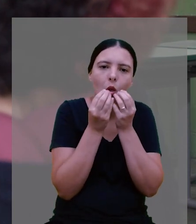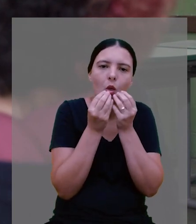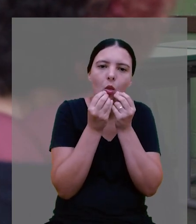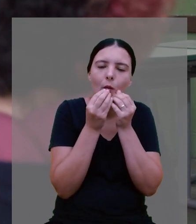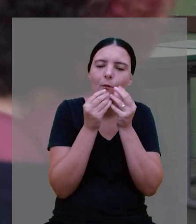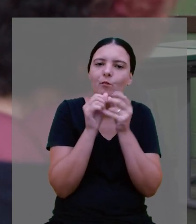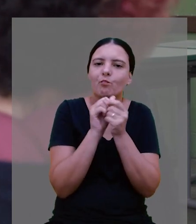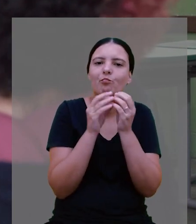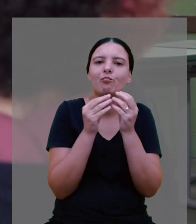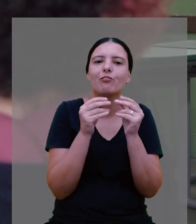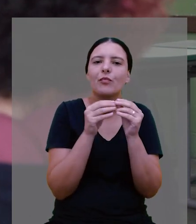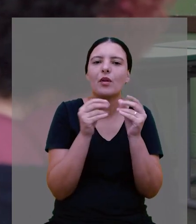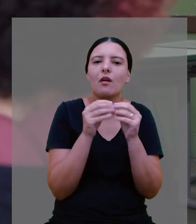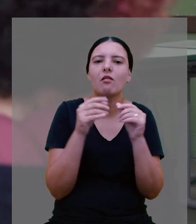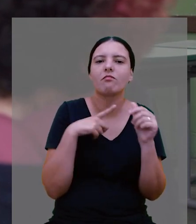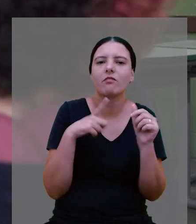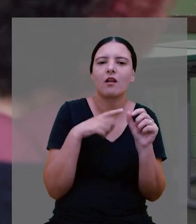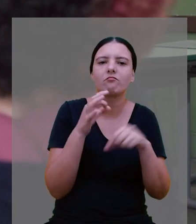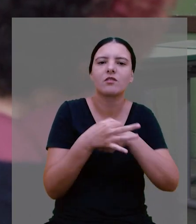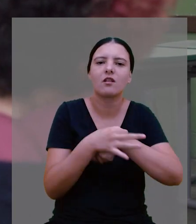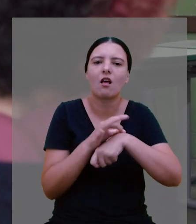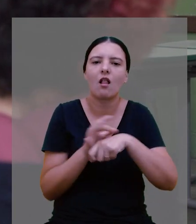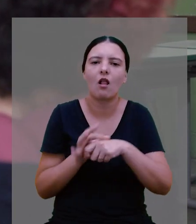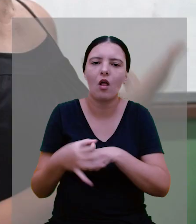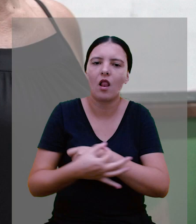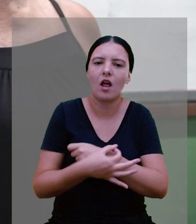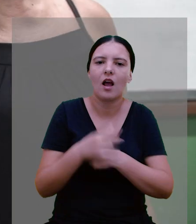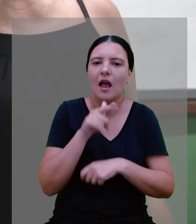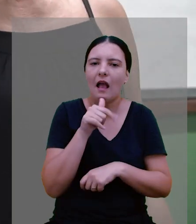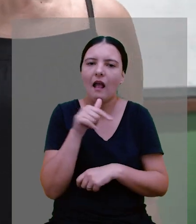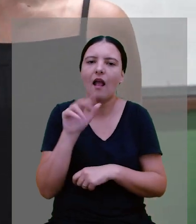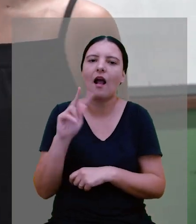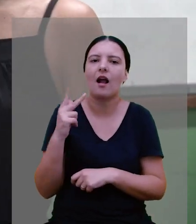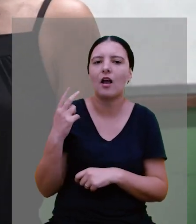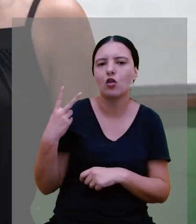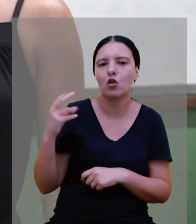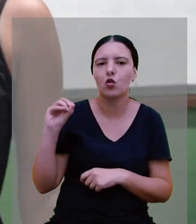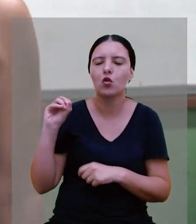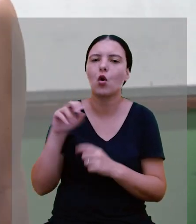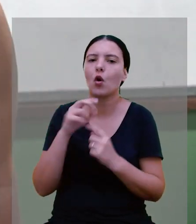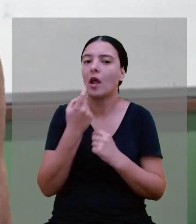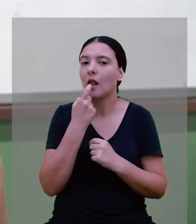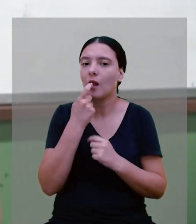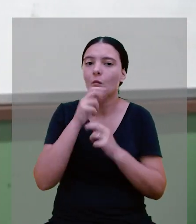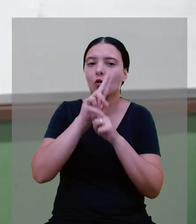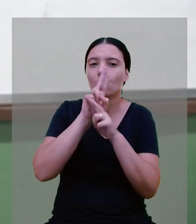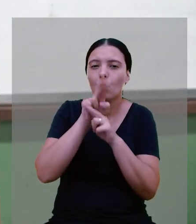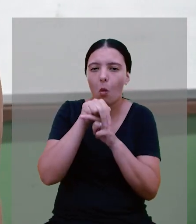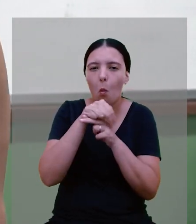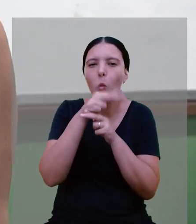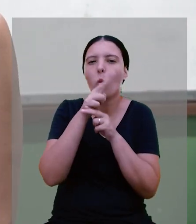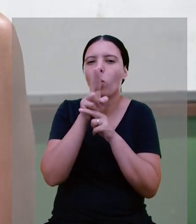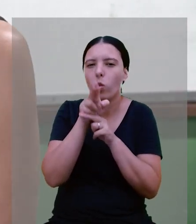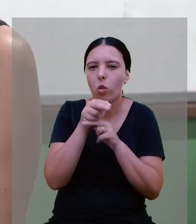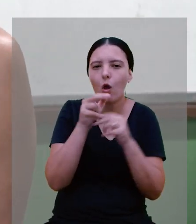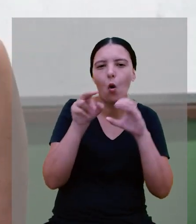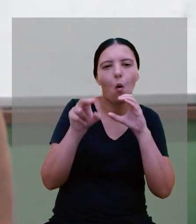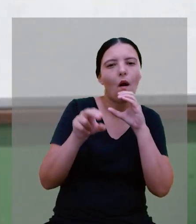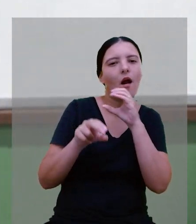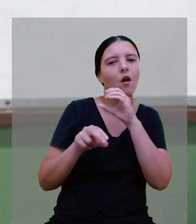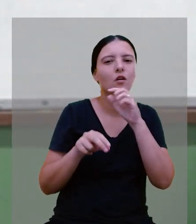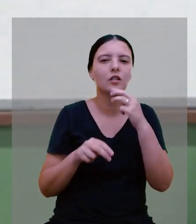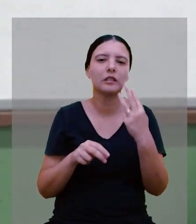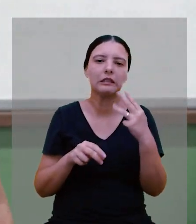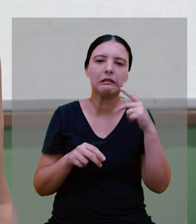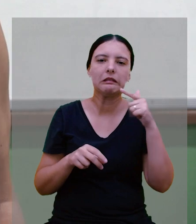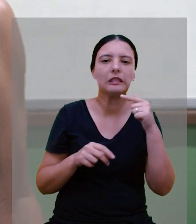composta de células de água, H2O, e o músculo da língua, com o calor de 37